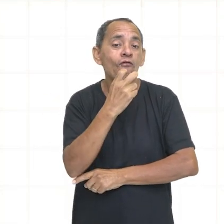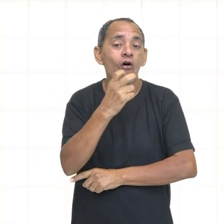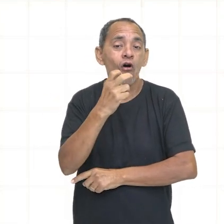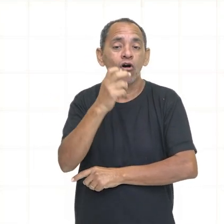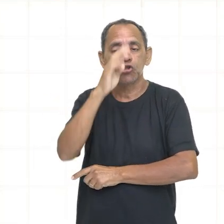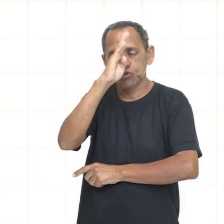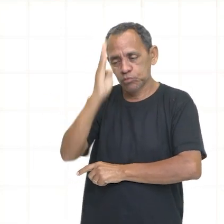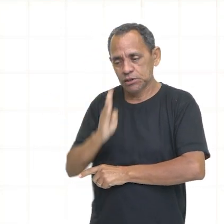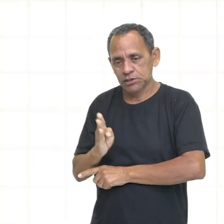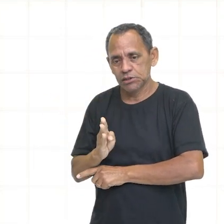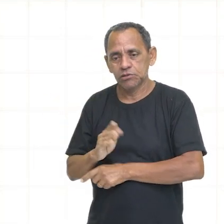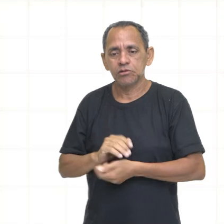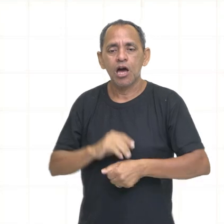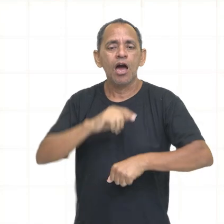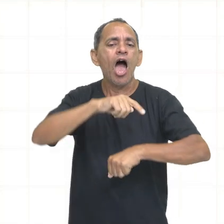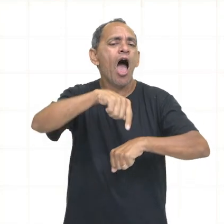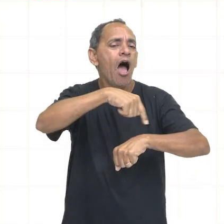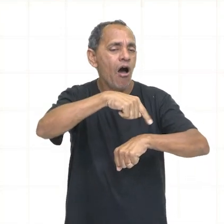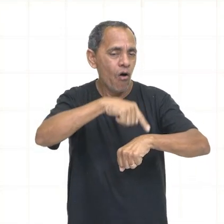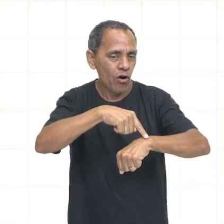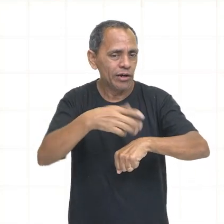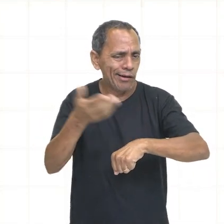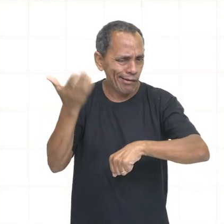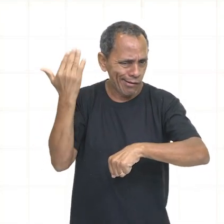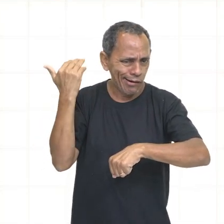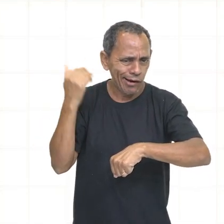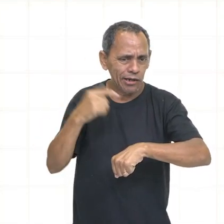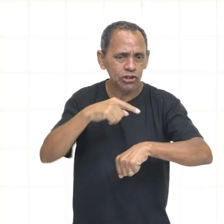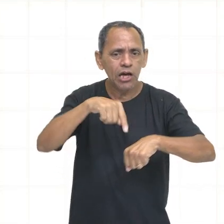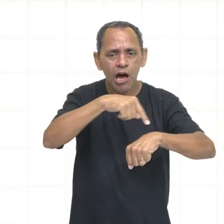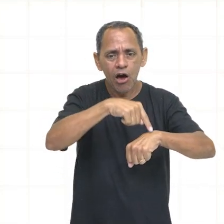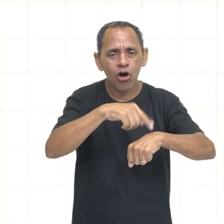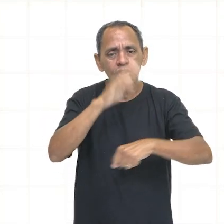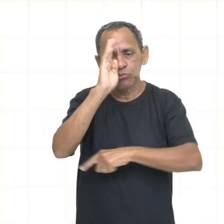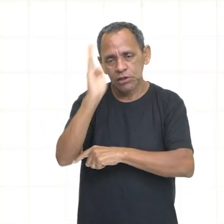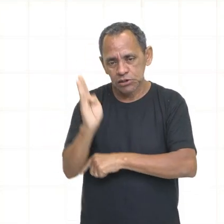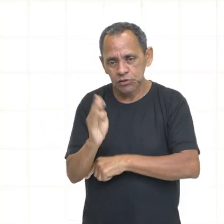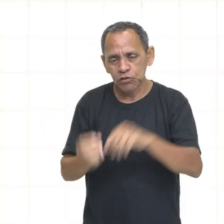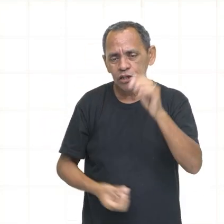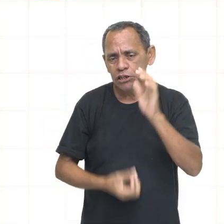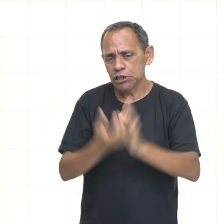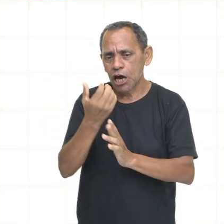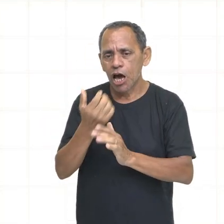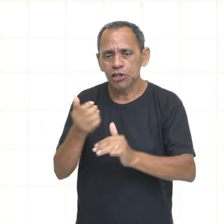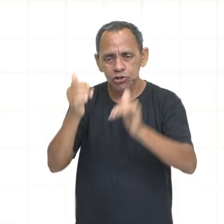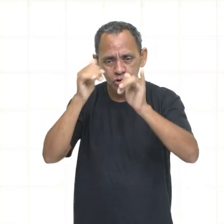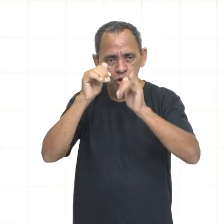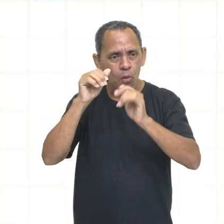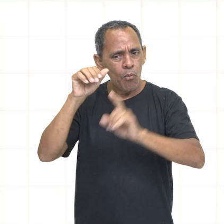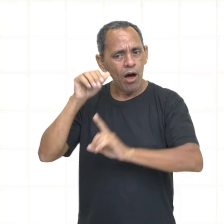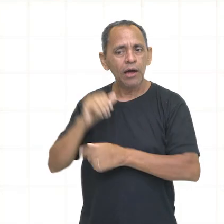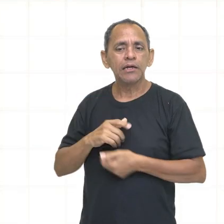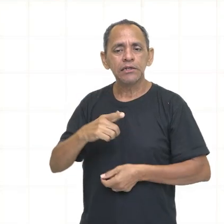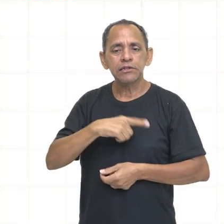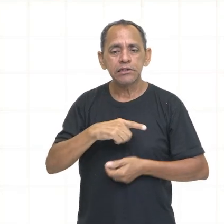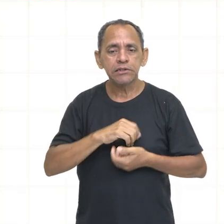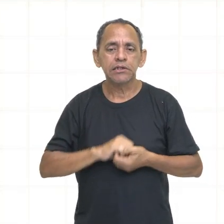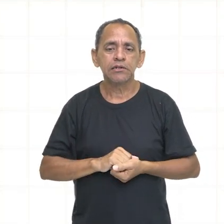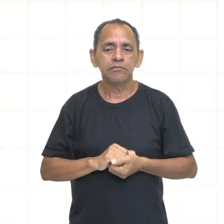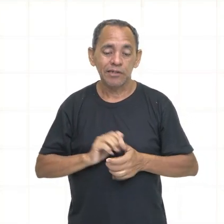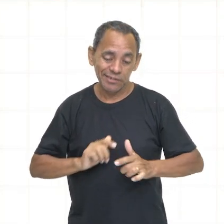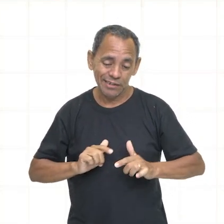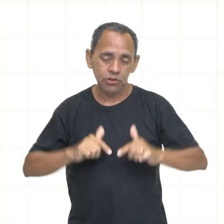se chamava de A Hora do Brasil, que foi criado justamente para promover as ações do